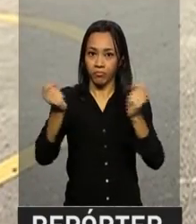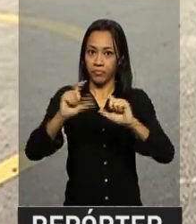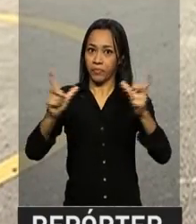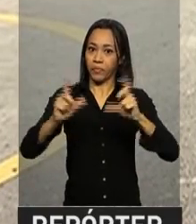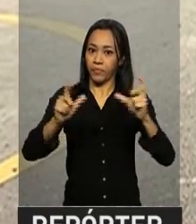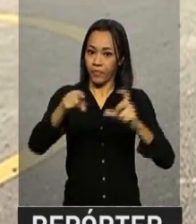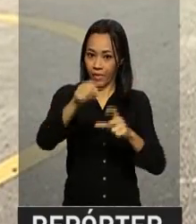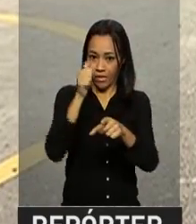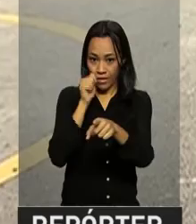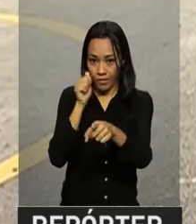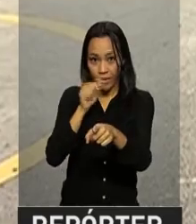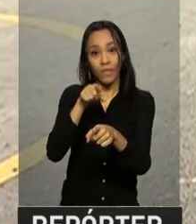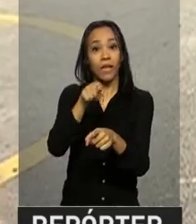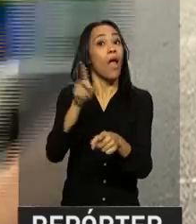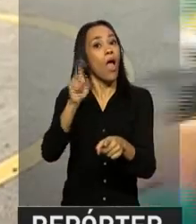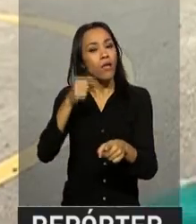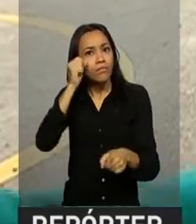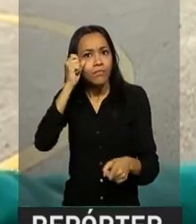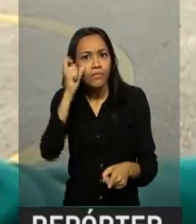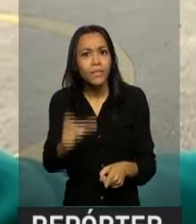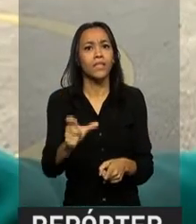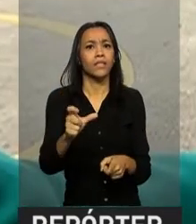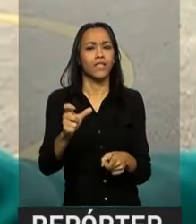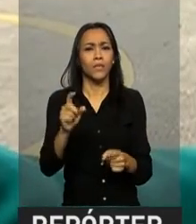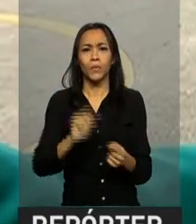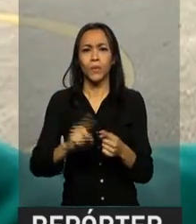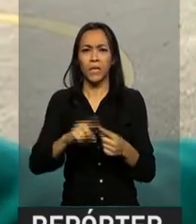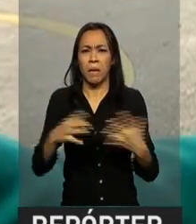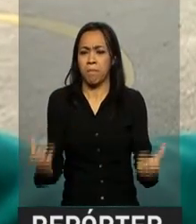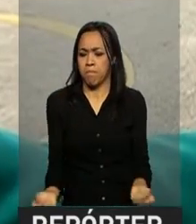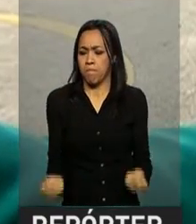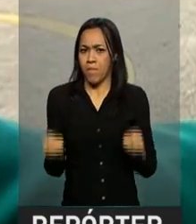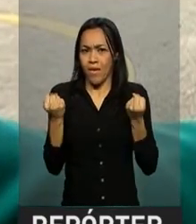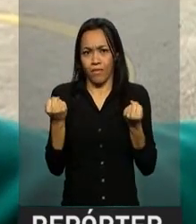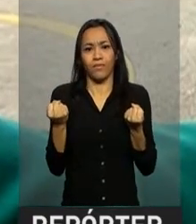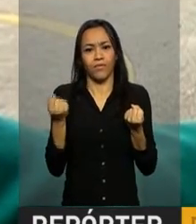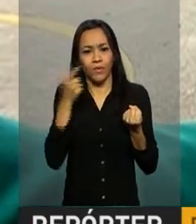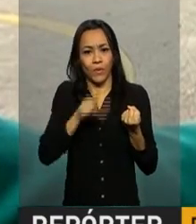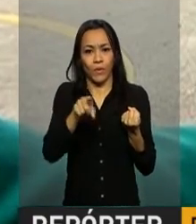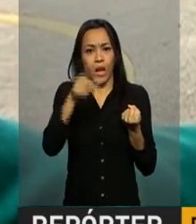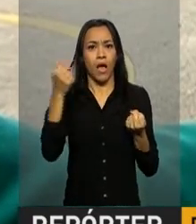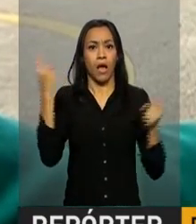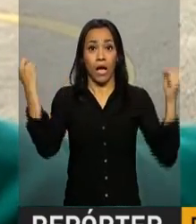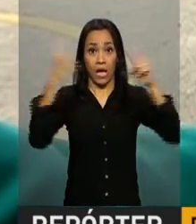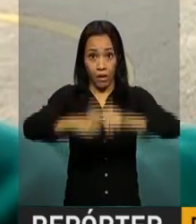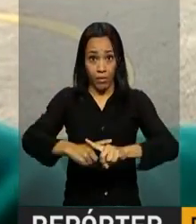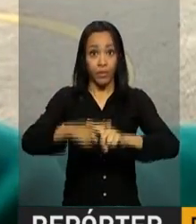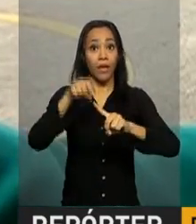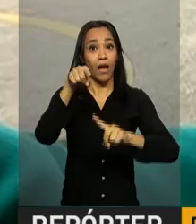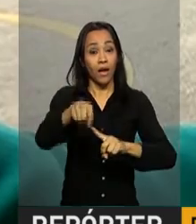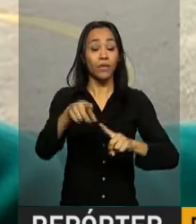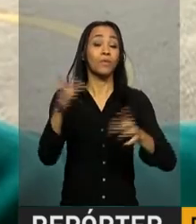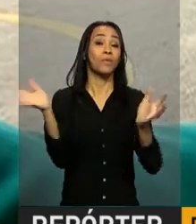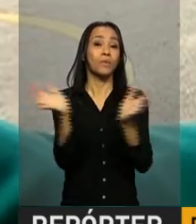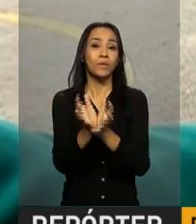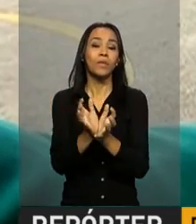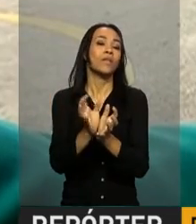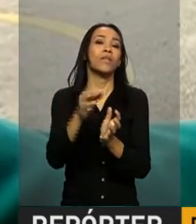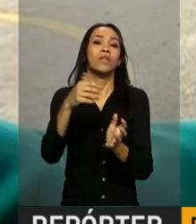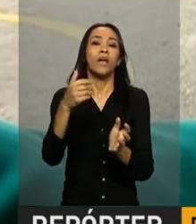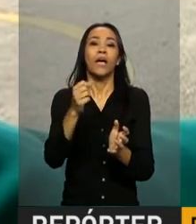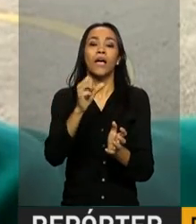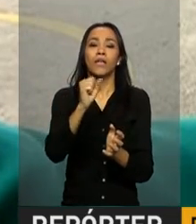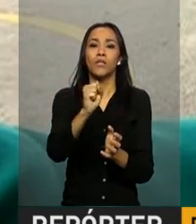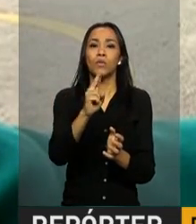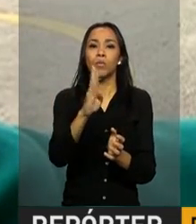jovem Emily Rosa a paixão pelo levantamento de peso. Acabei de participar de um campeonato pan-americano sub-20, no qual fui terceiro